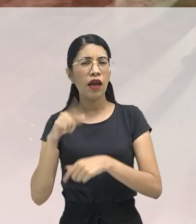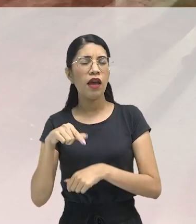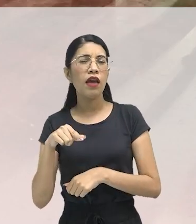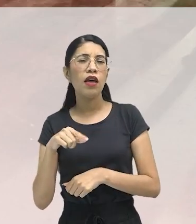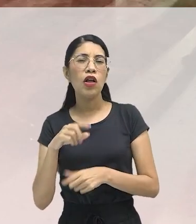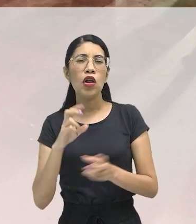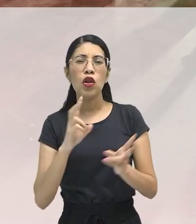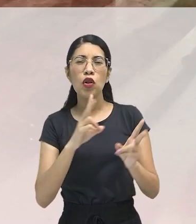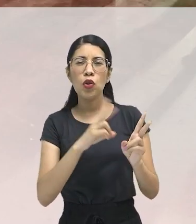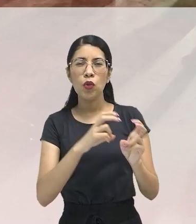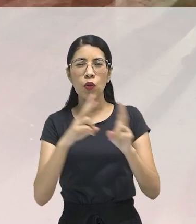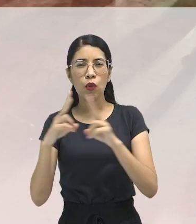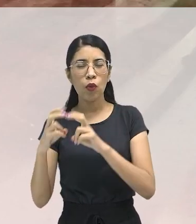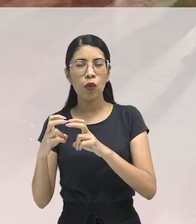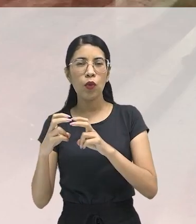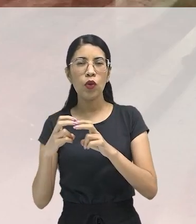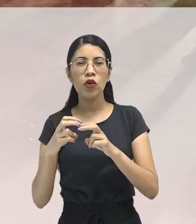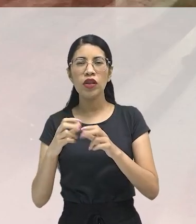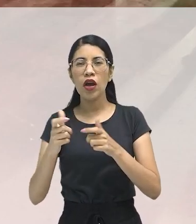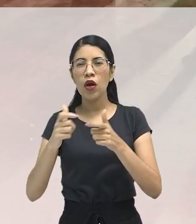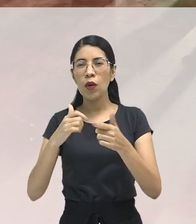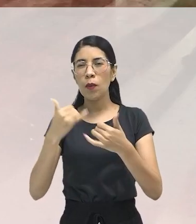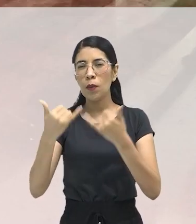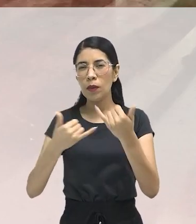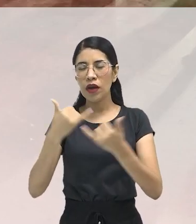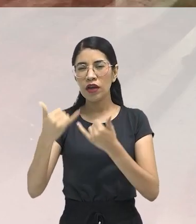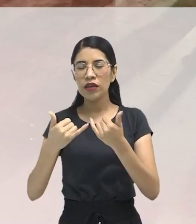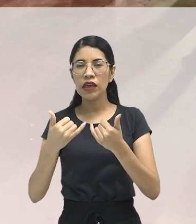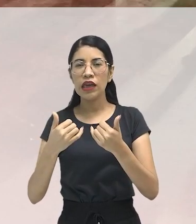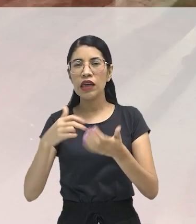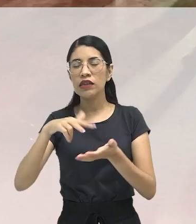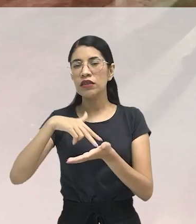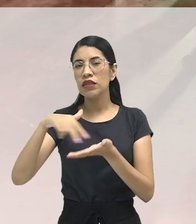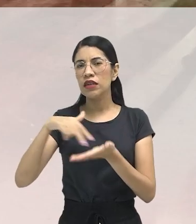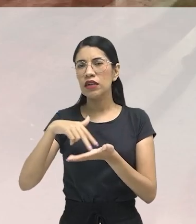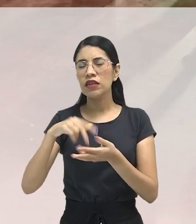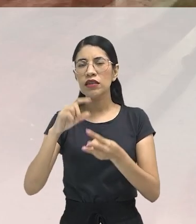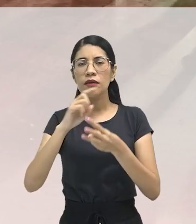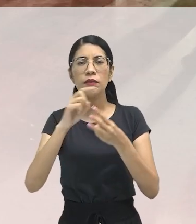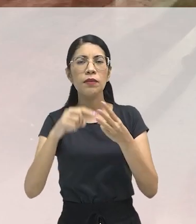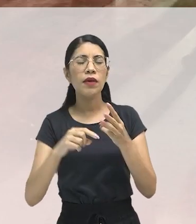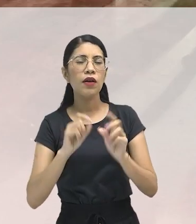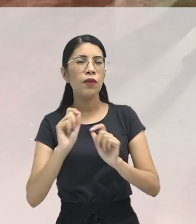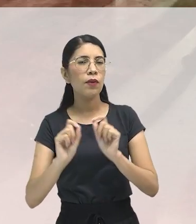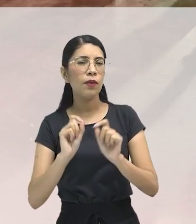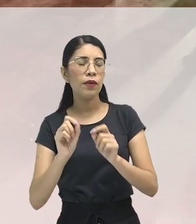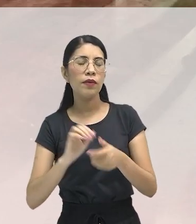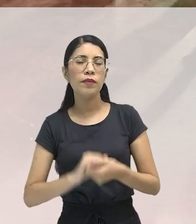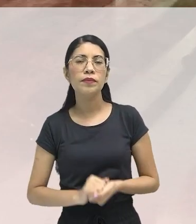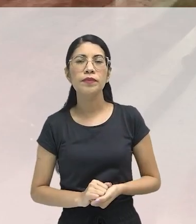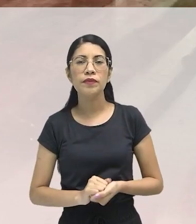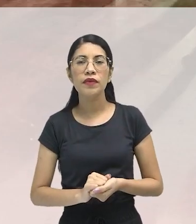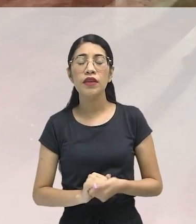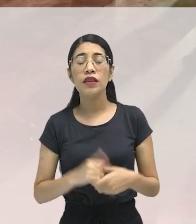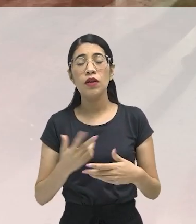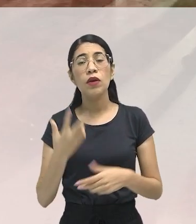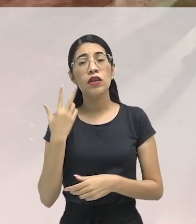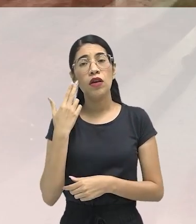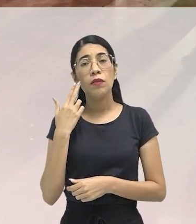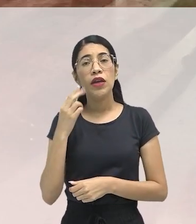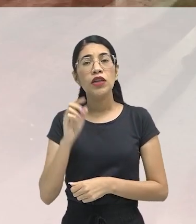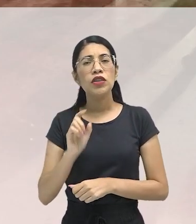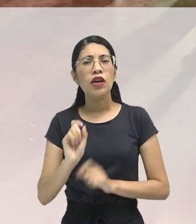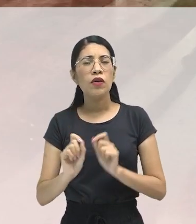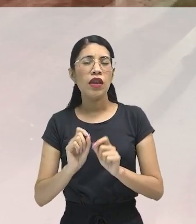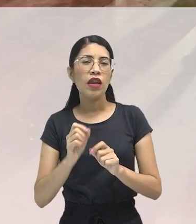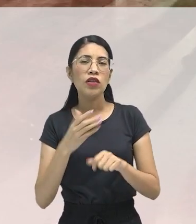luta, jogo ou dança? O que vocês acham que é a capoeira? Normalmente a gente vai dizer aí que é